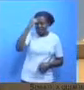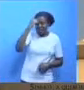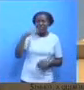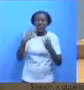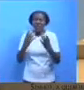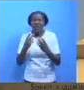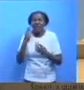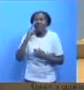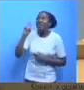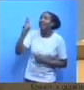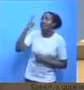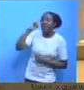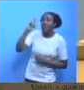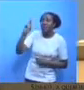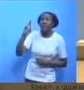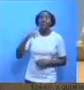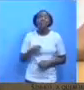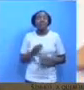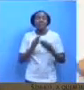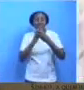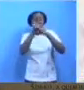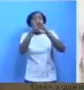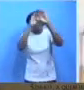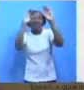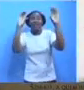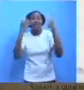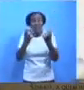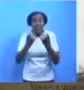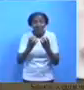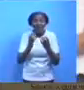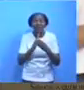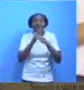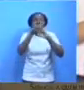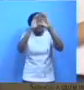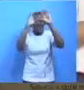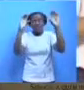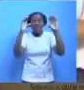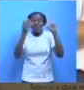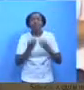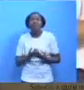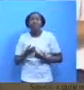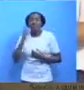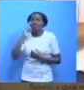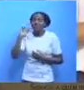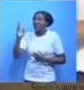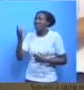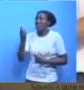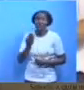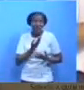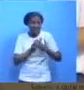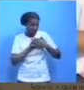peça Ao Senhor peço transforme esse versículo em oração Senhor arranca do meu coração toda a